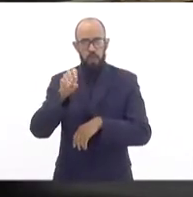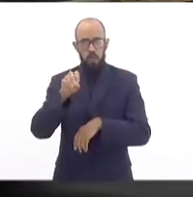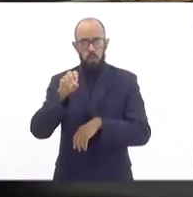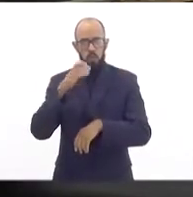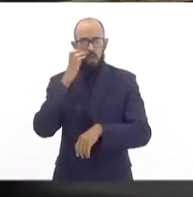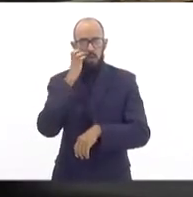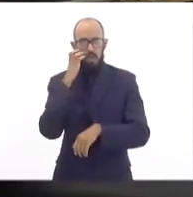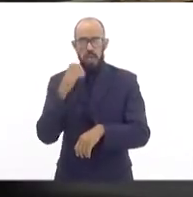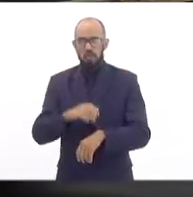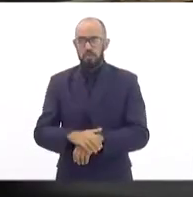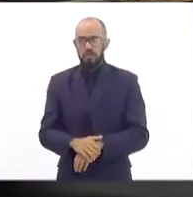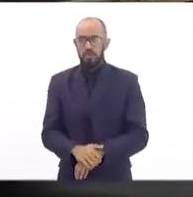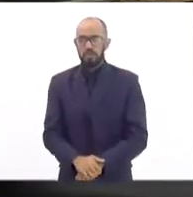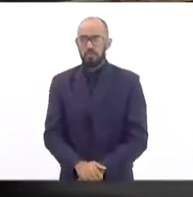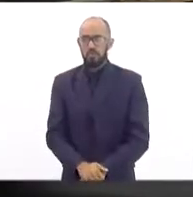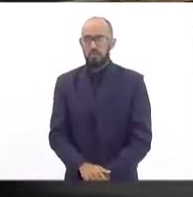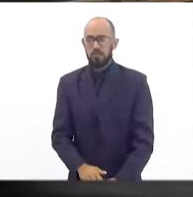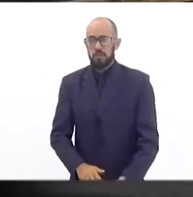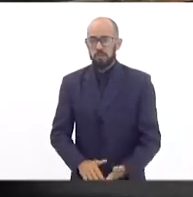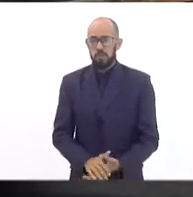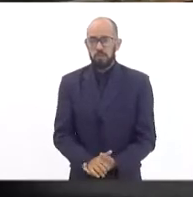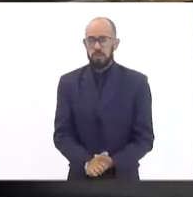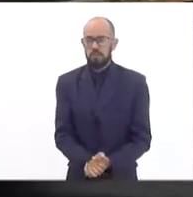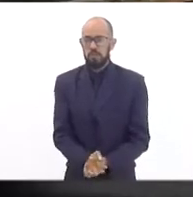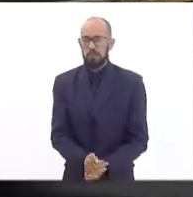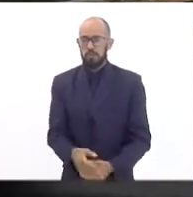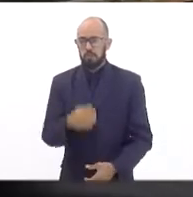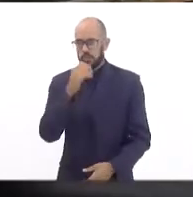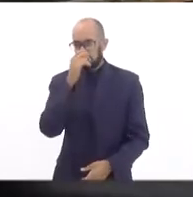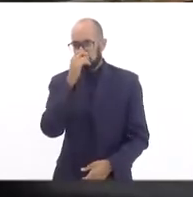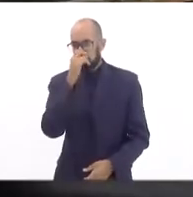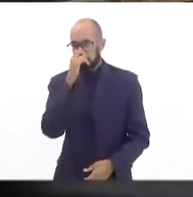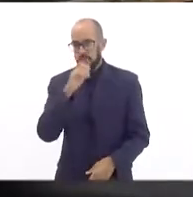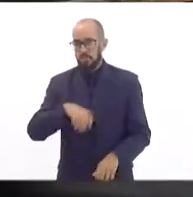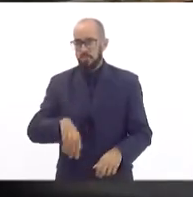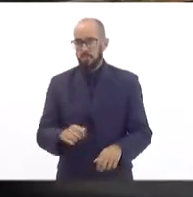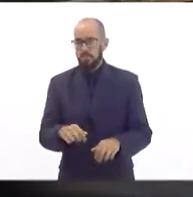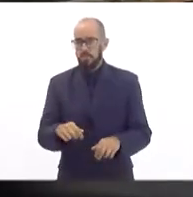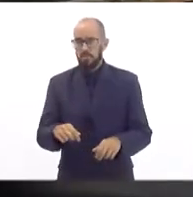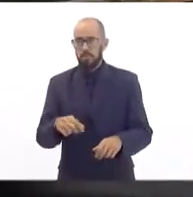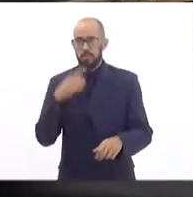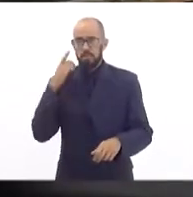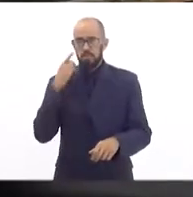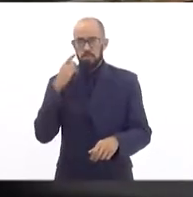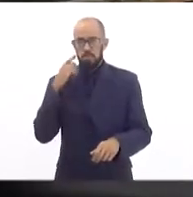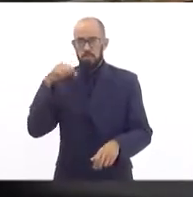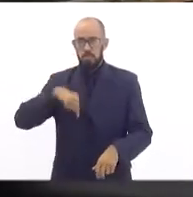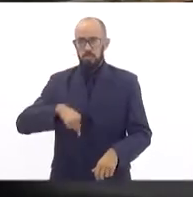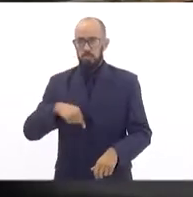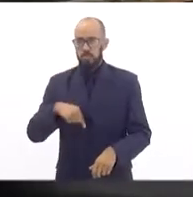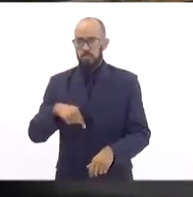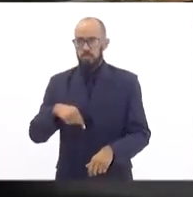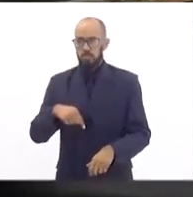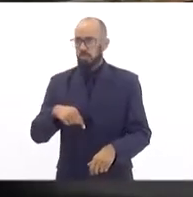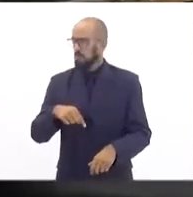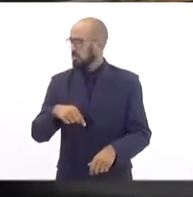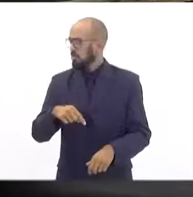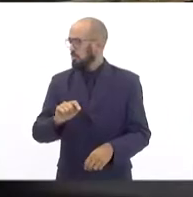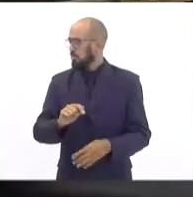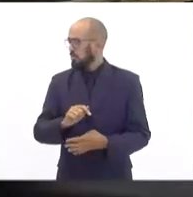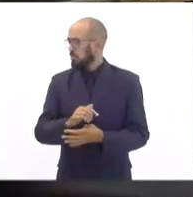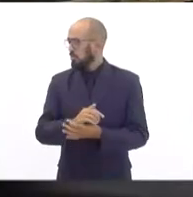atrás, não só pela deputada Eboneida Stuart, mas por todas as deputadas que aqui estavam, que é o seu caso. Depois,